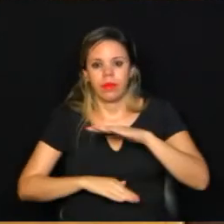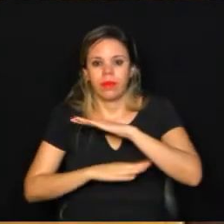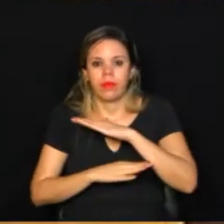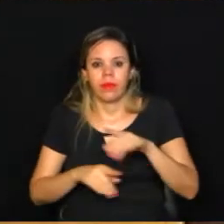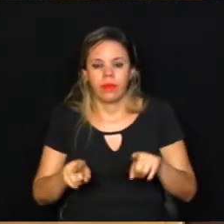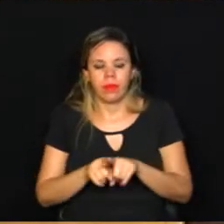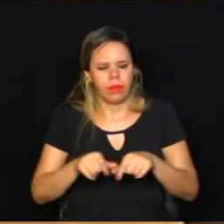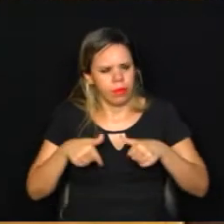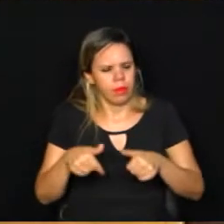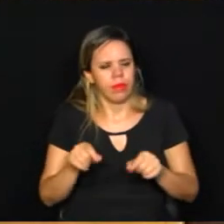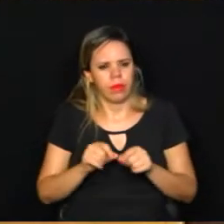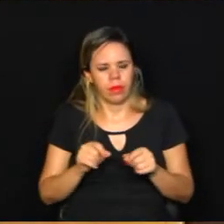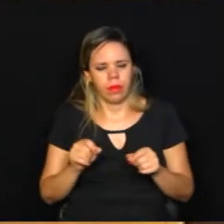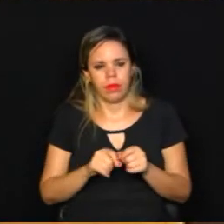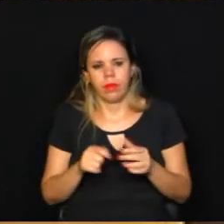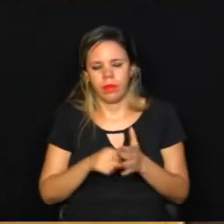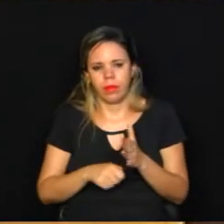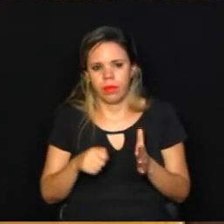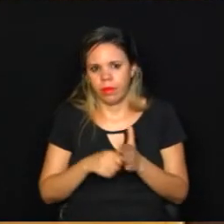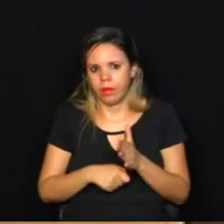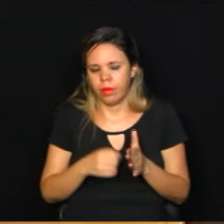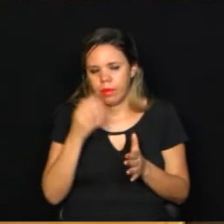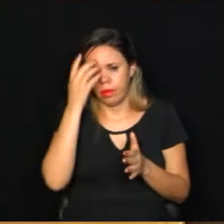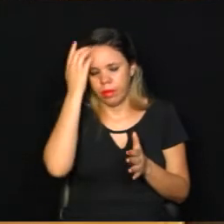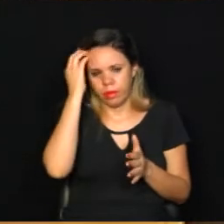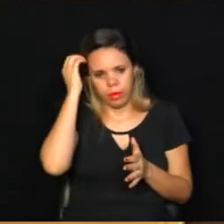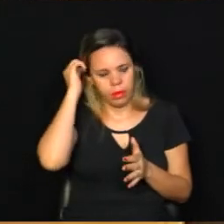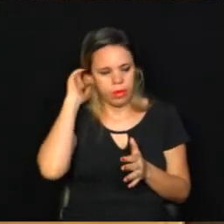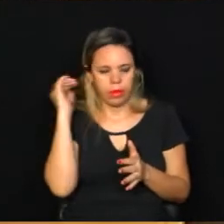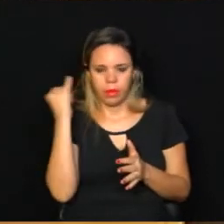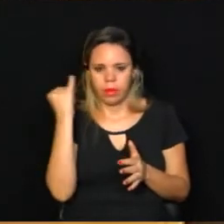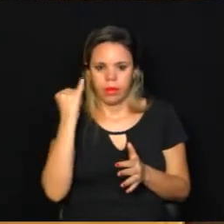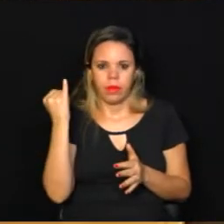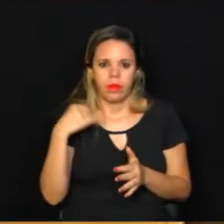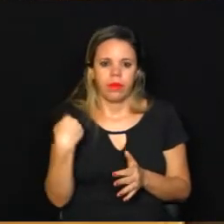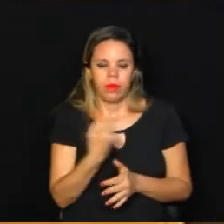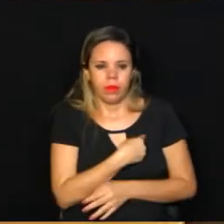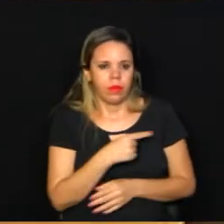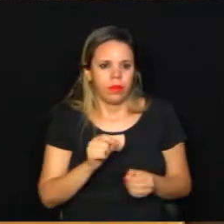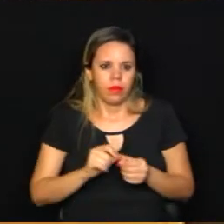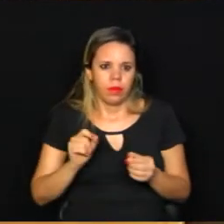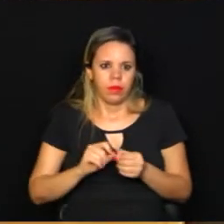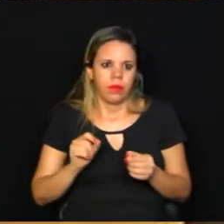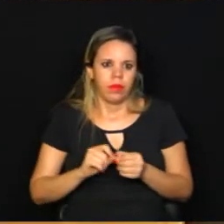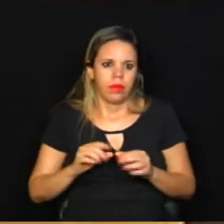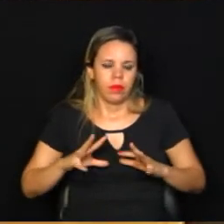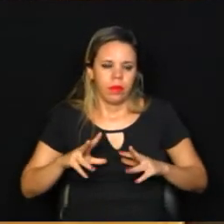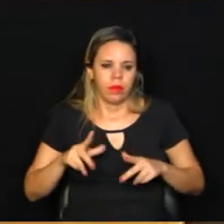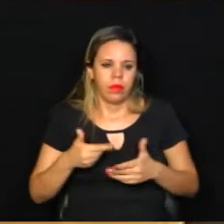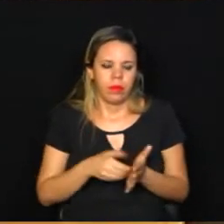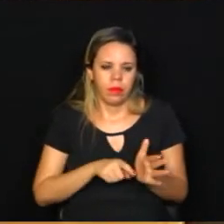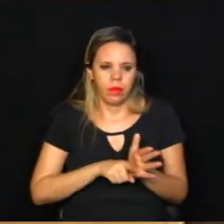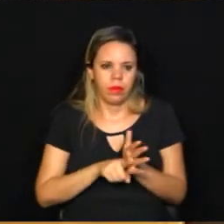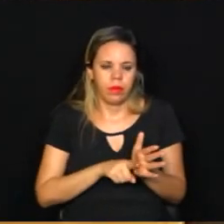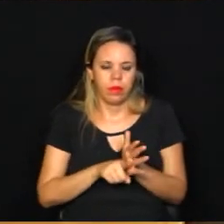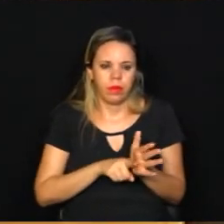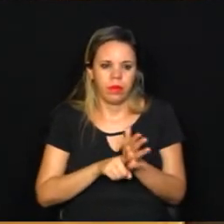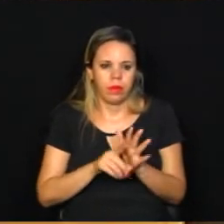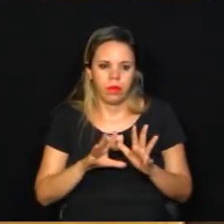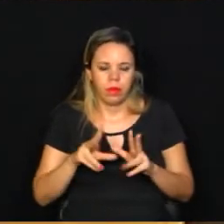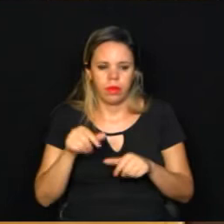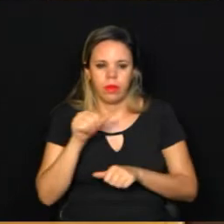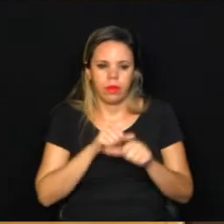Municipal se manifestou, todos se manifestaram, e foi importante para que nós fizéssemos todo esse estudo e todas